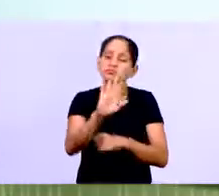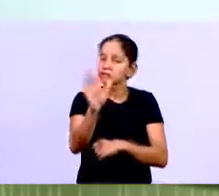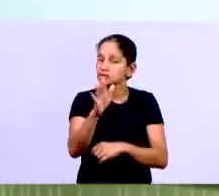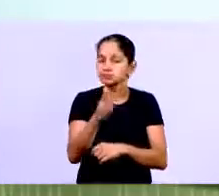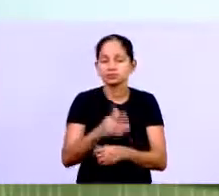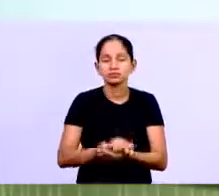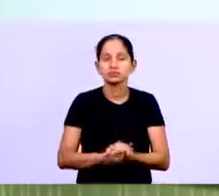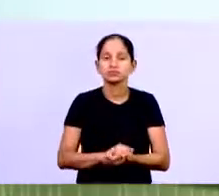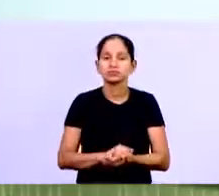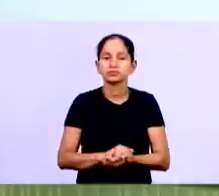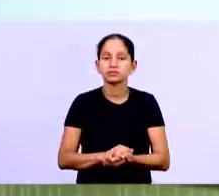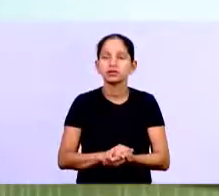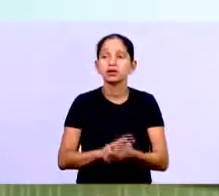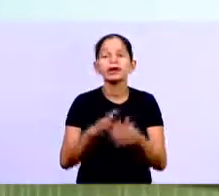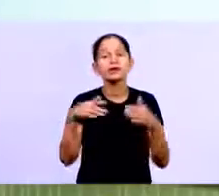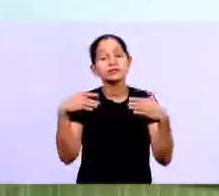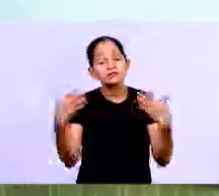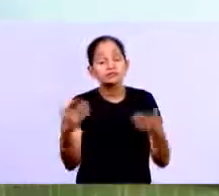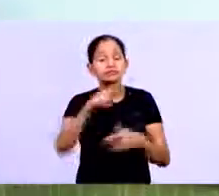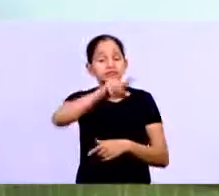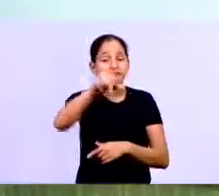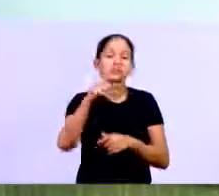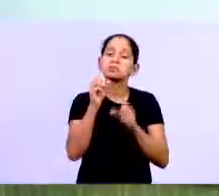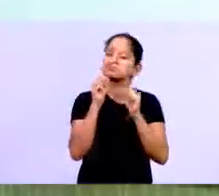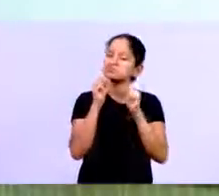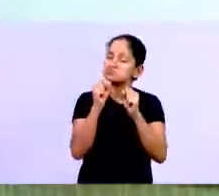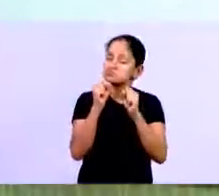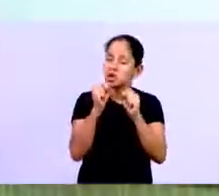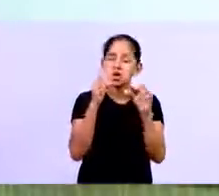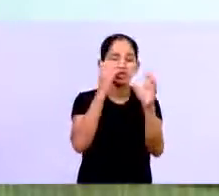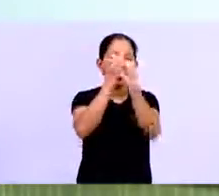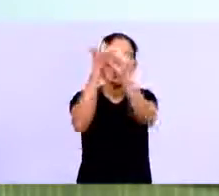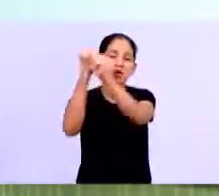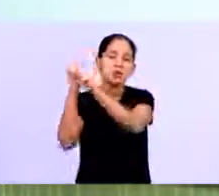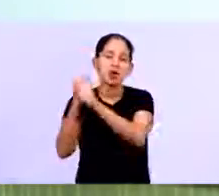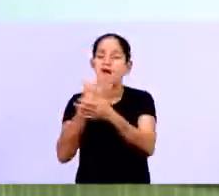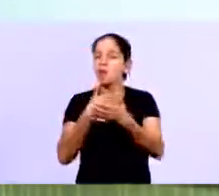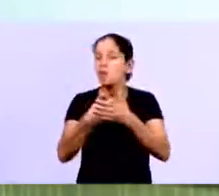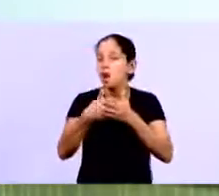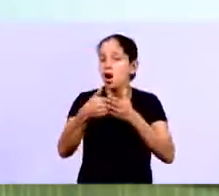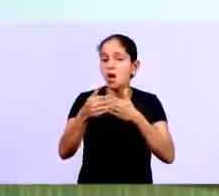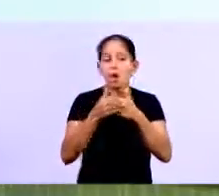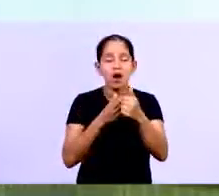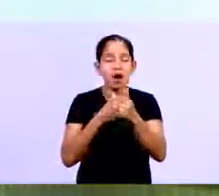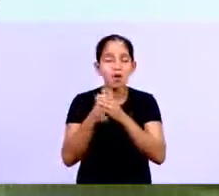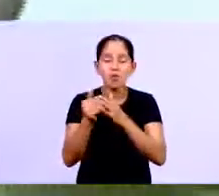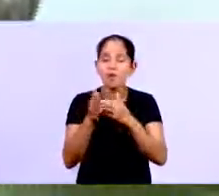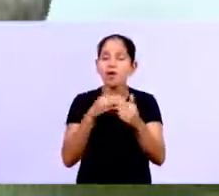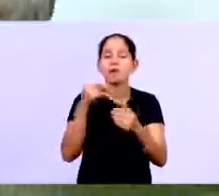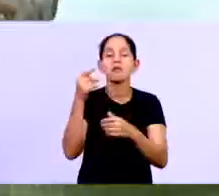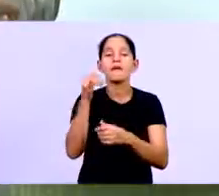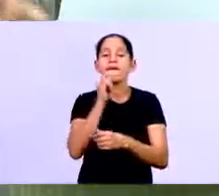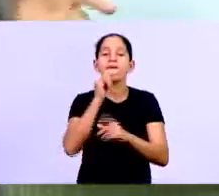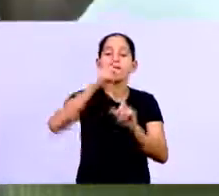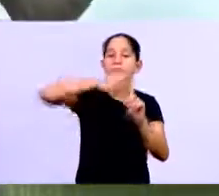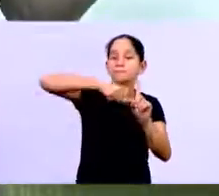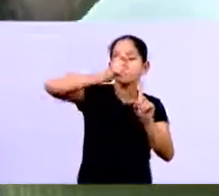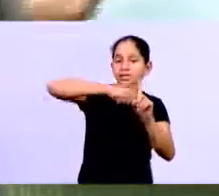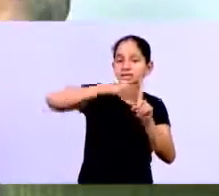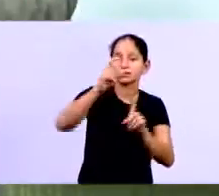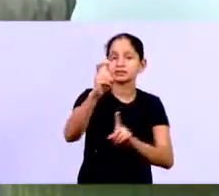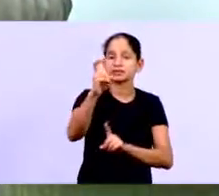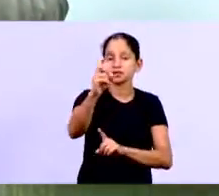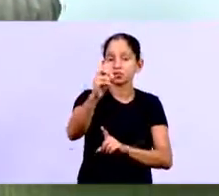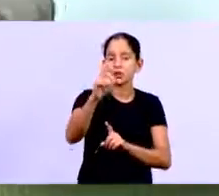1.507,50. E desta forma você poderia calcular qualquer parcela. Poderia calcular a parcela de número 50, a